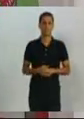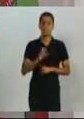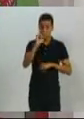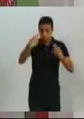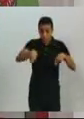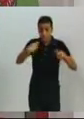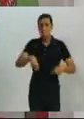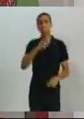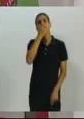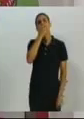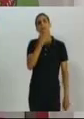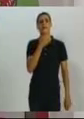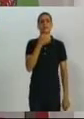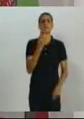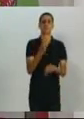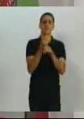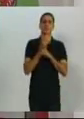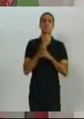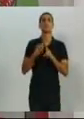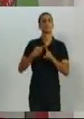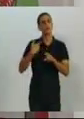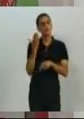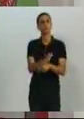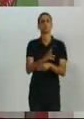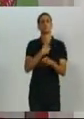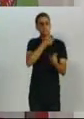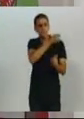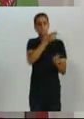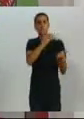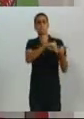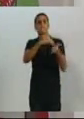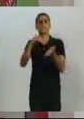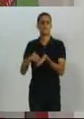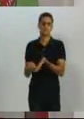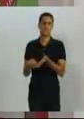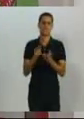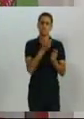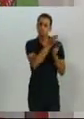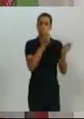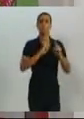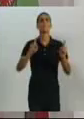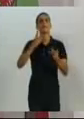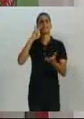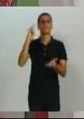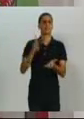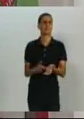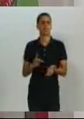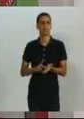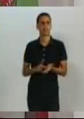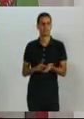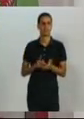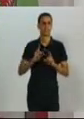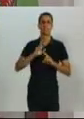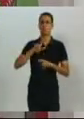para atender aquilo que o povo realmente precisa. Cobrar das secretarias, mas cobrar com sinceridade, não com